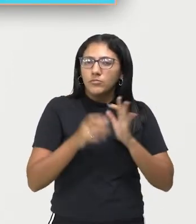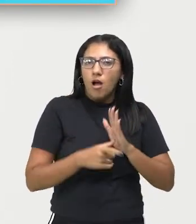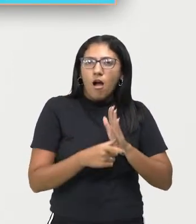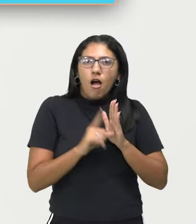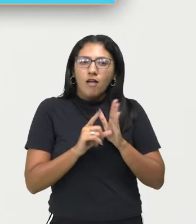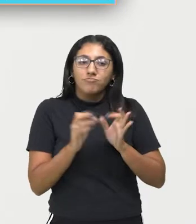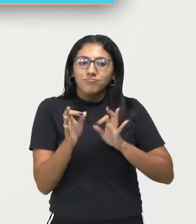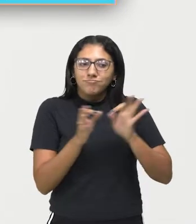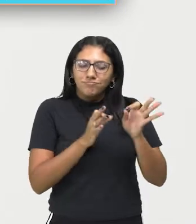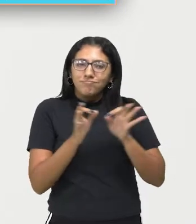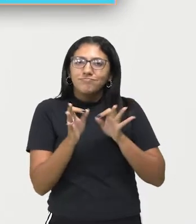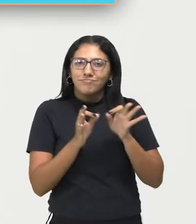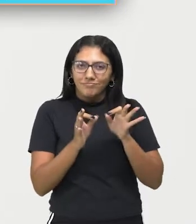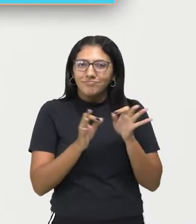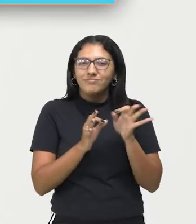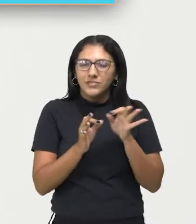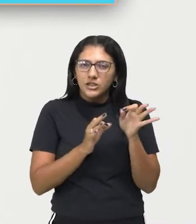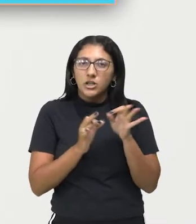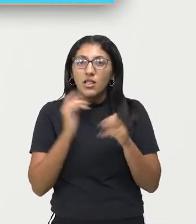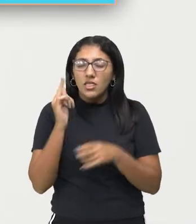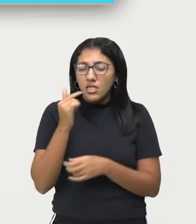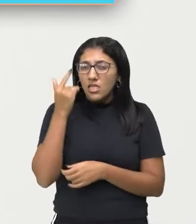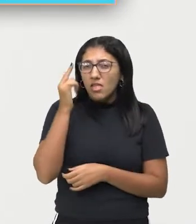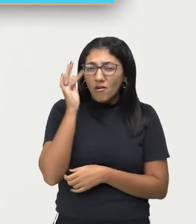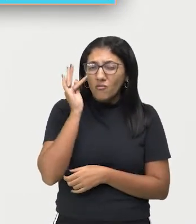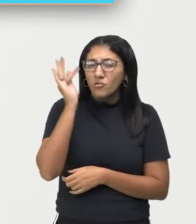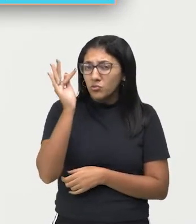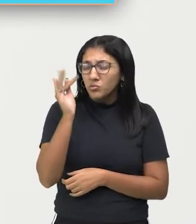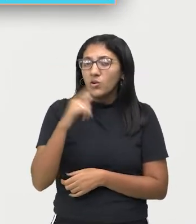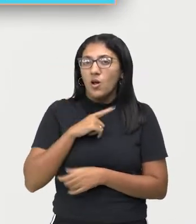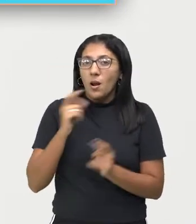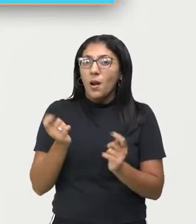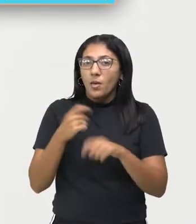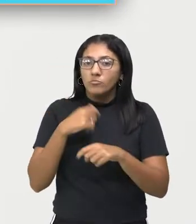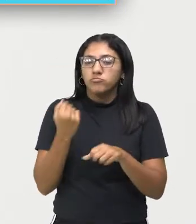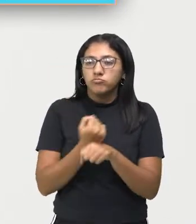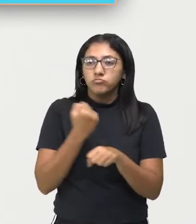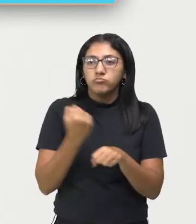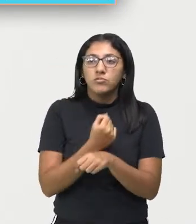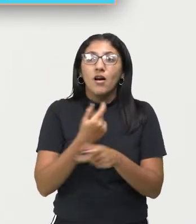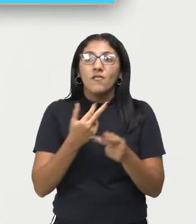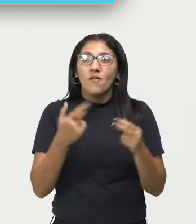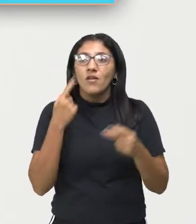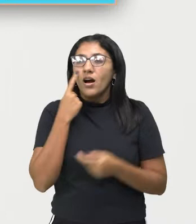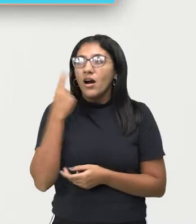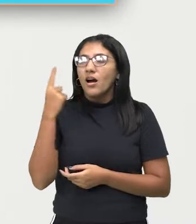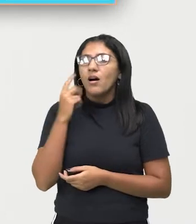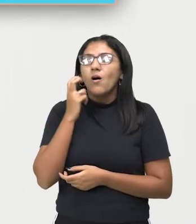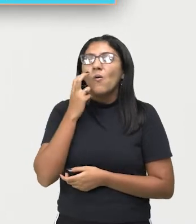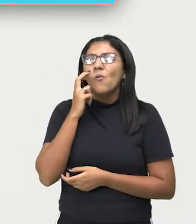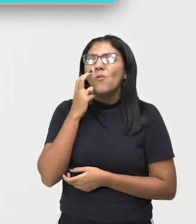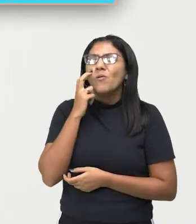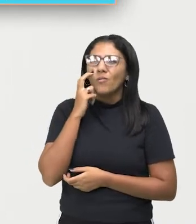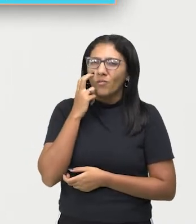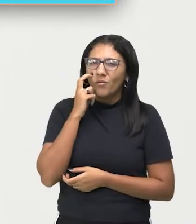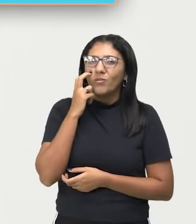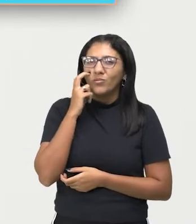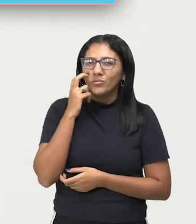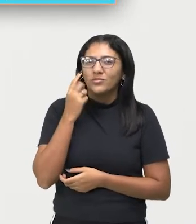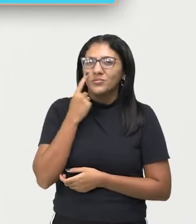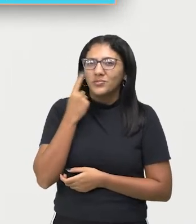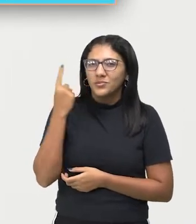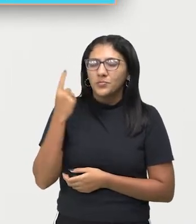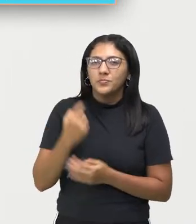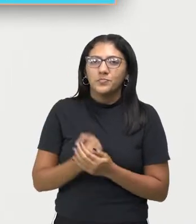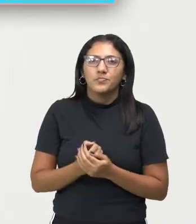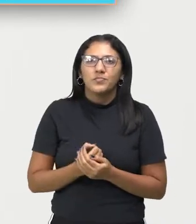de, no futuro, se construir muito mais usinas hidrelétricas, que são aqui esses pontos em rosa mais clarinho. E existem